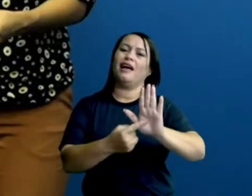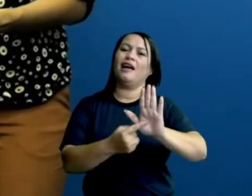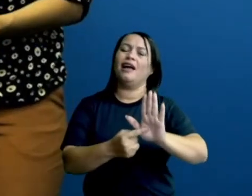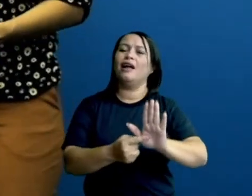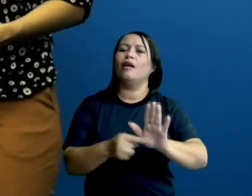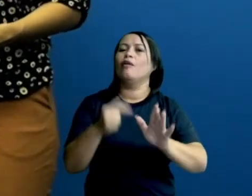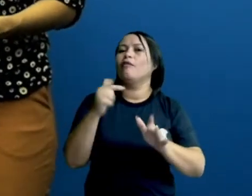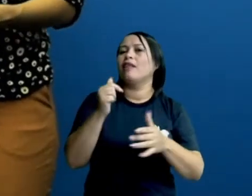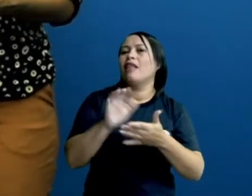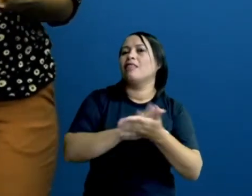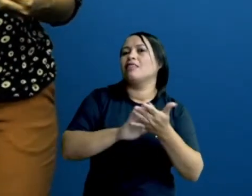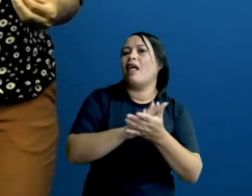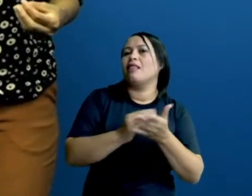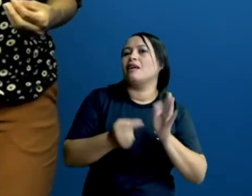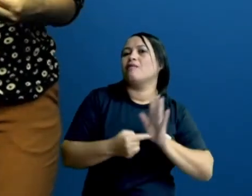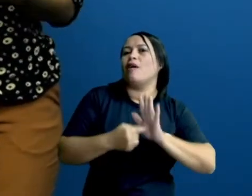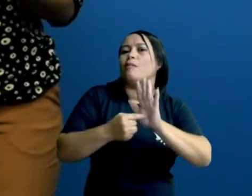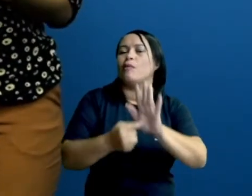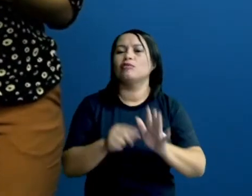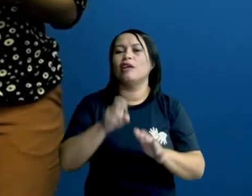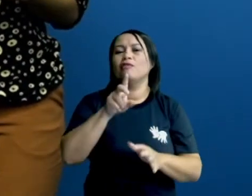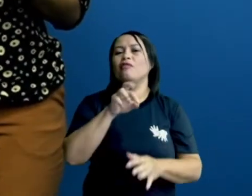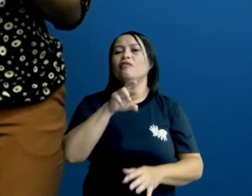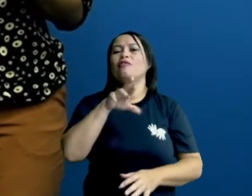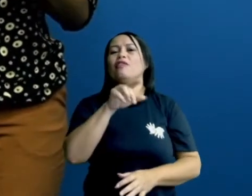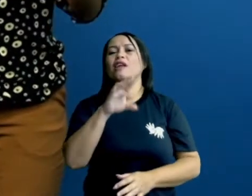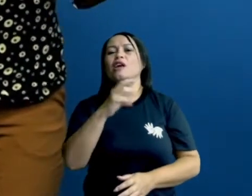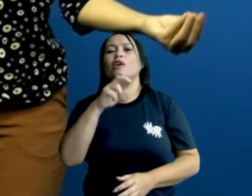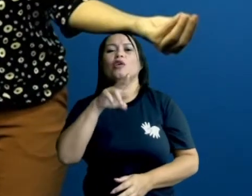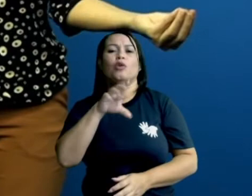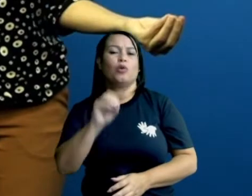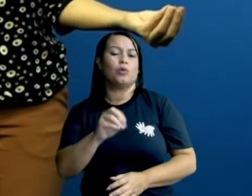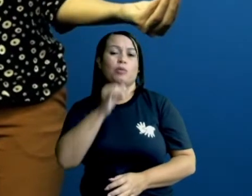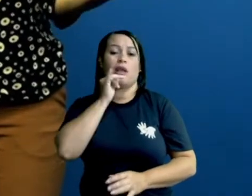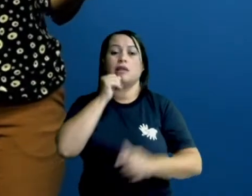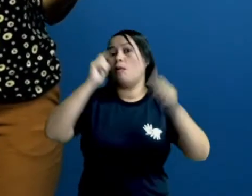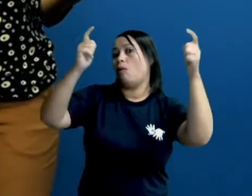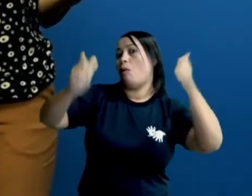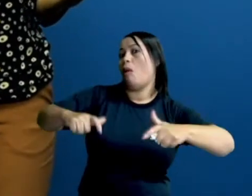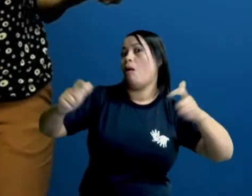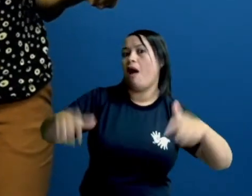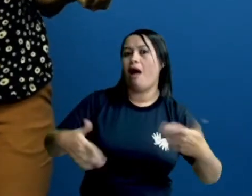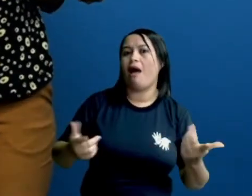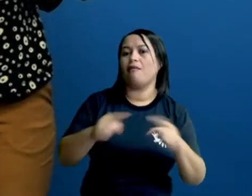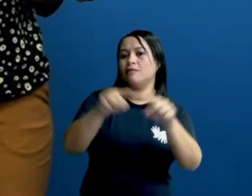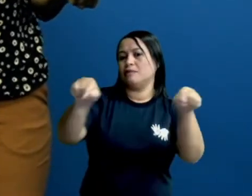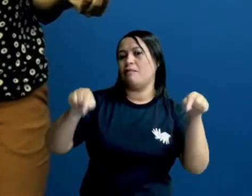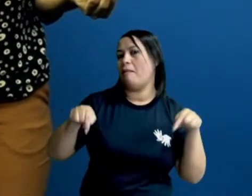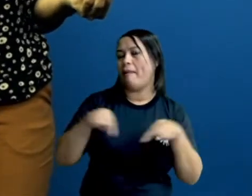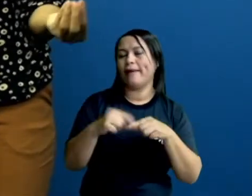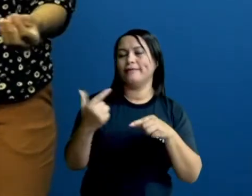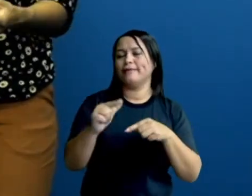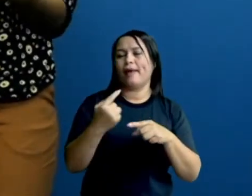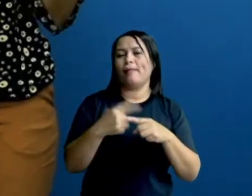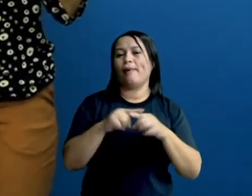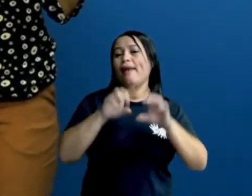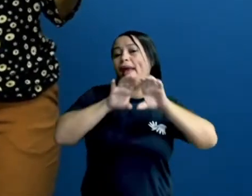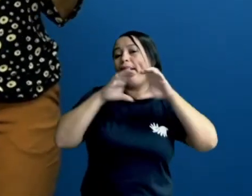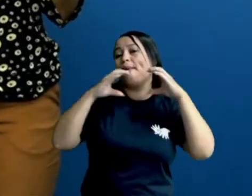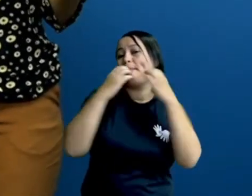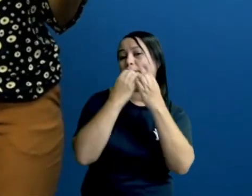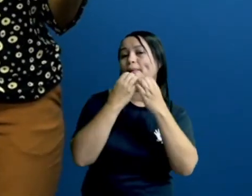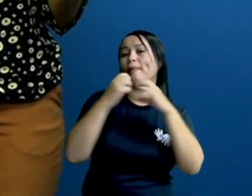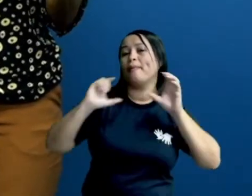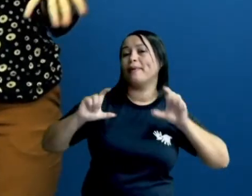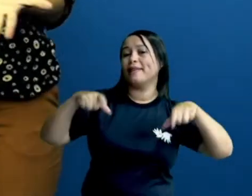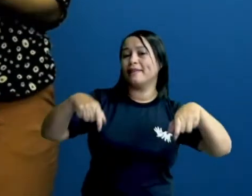nenhum feito do Veracruz no sentido de espaço geográfico, que não existe, é um time, é um clube.